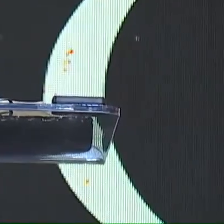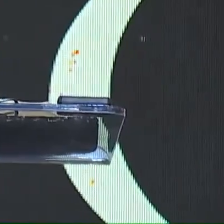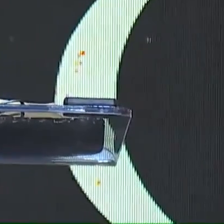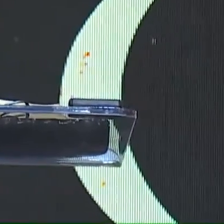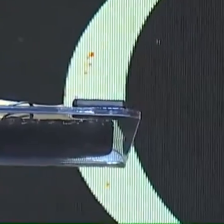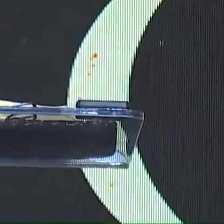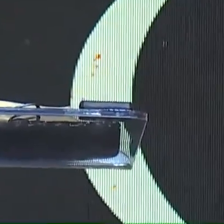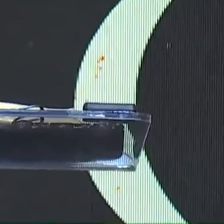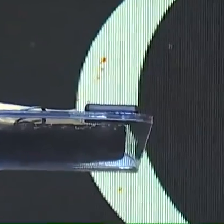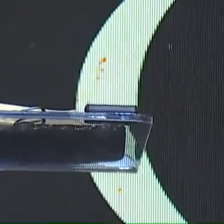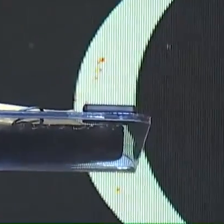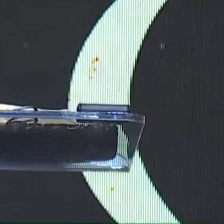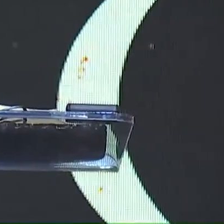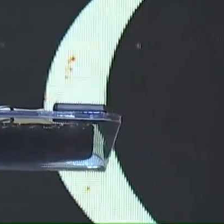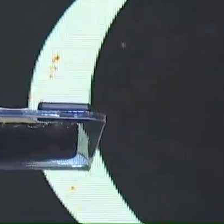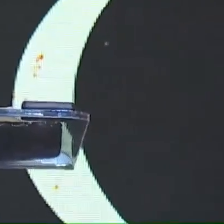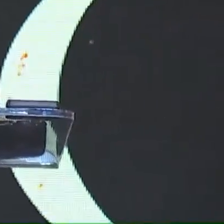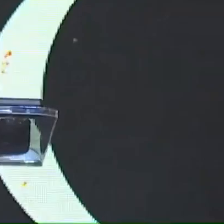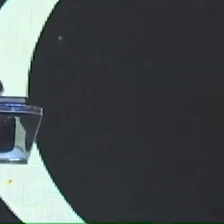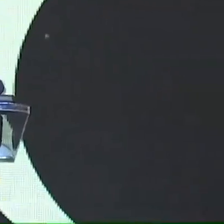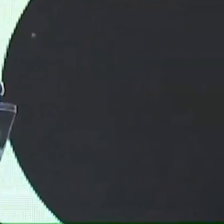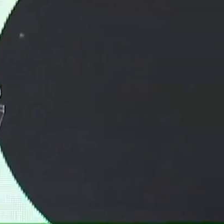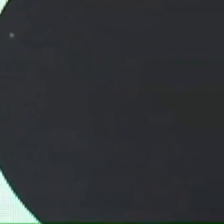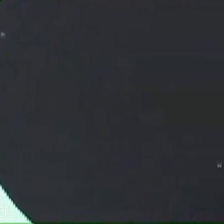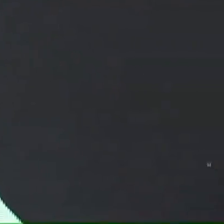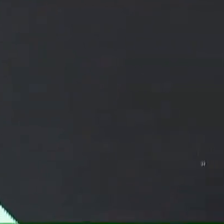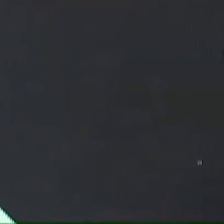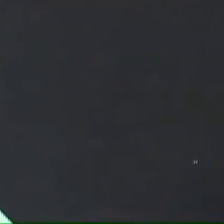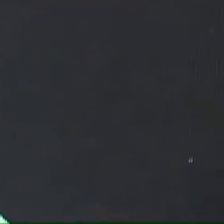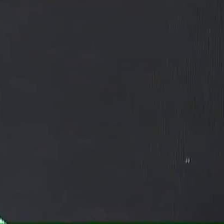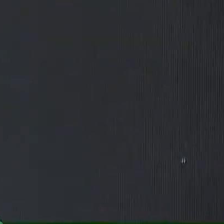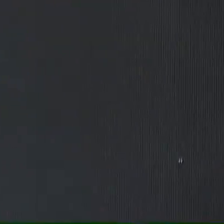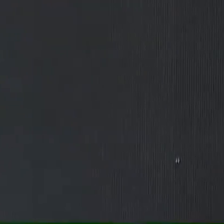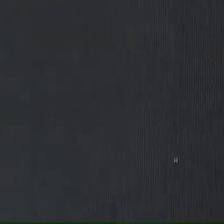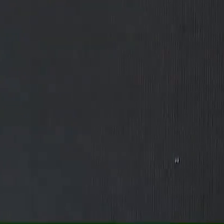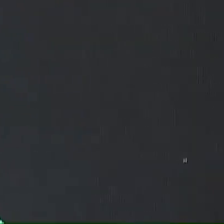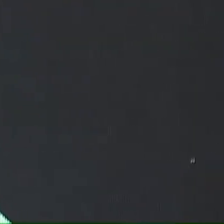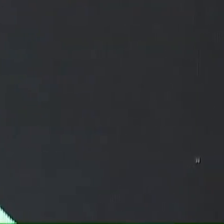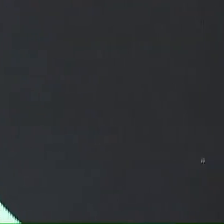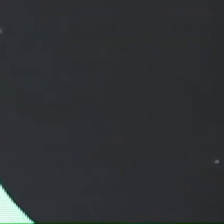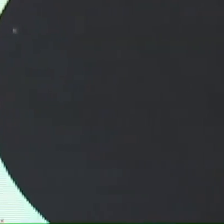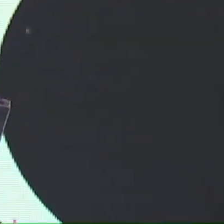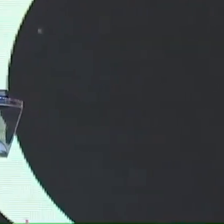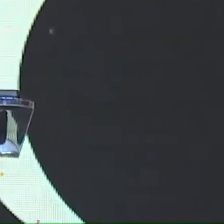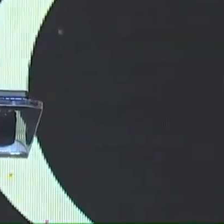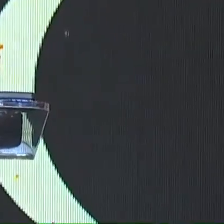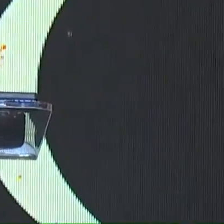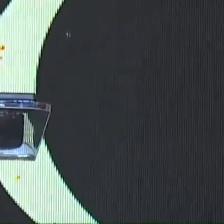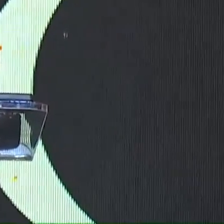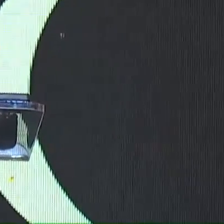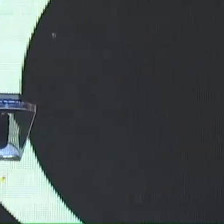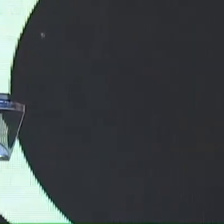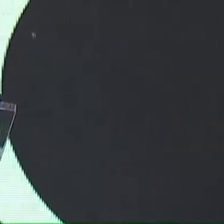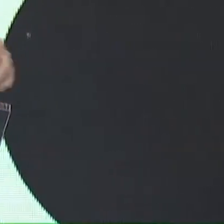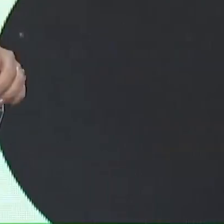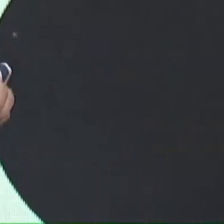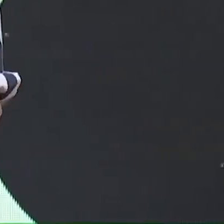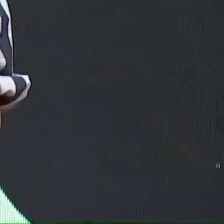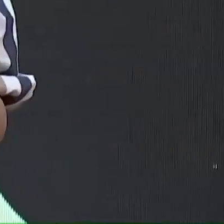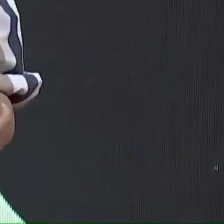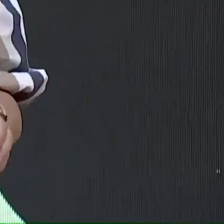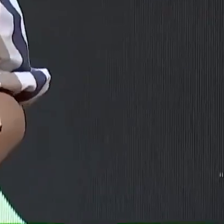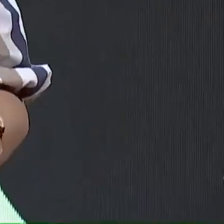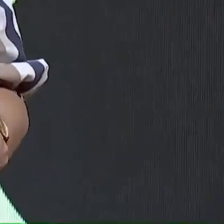deserto e rios no ermo. Feche seus olhos e vamos orar mais uma vez. Se eu puder sugerir